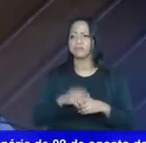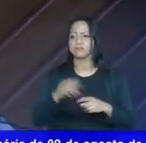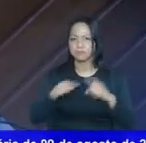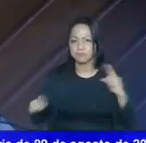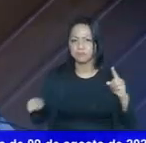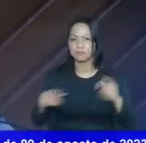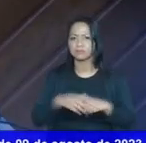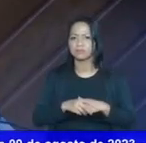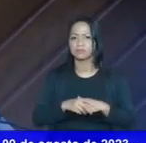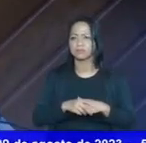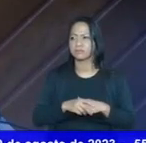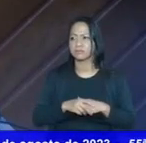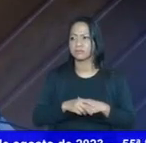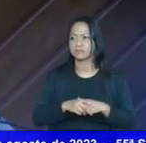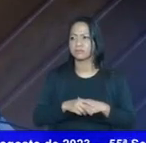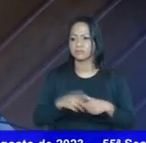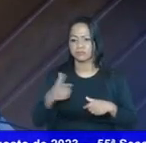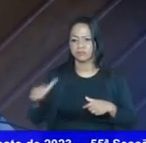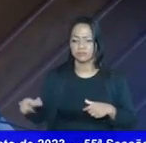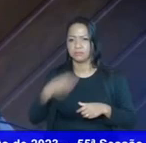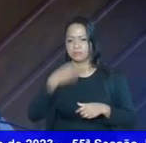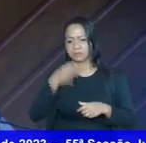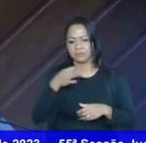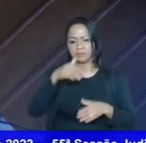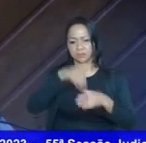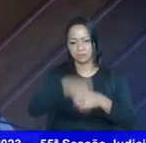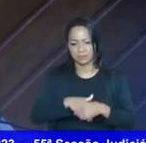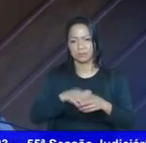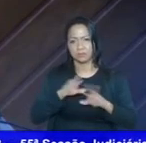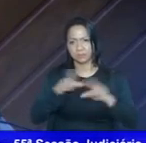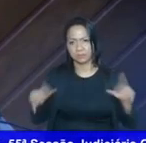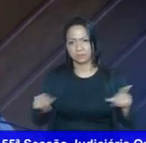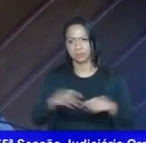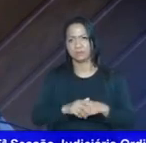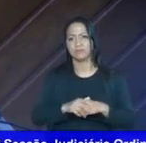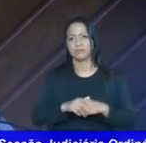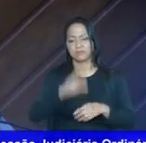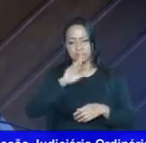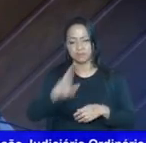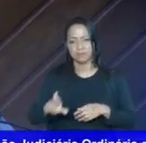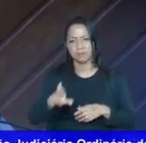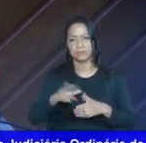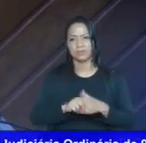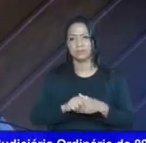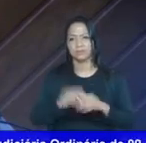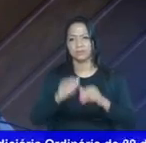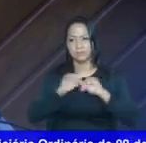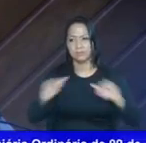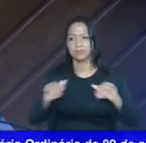Na tela, o juiz Carmo Antônio. Não havendo, então, eu declaro o resultado.